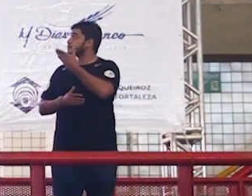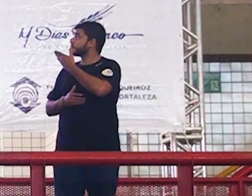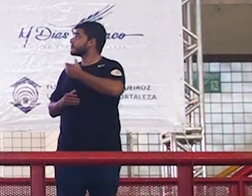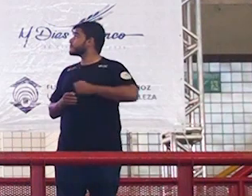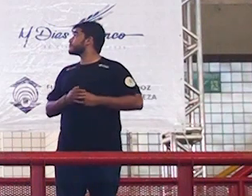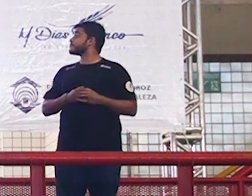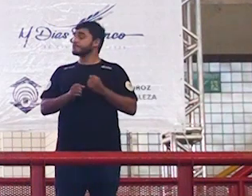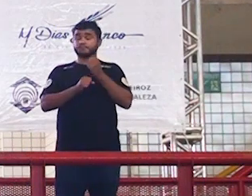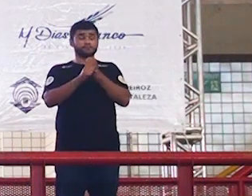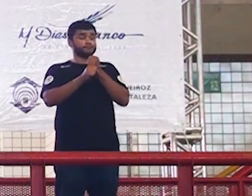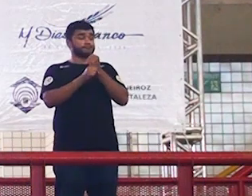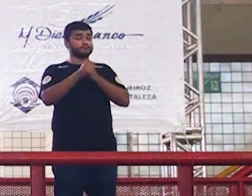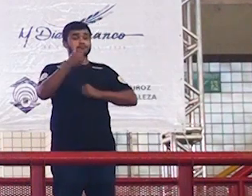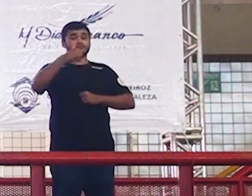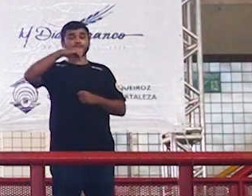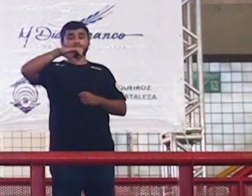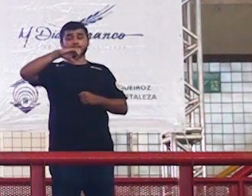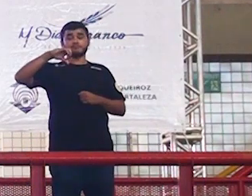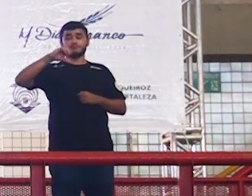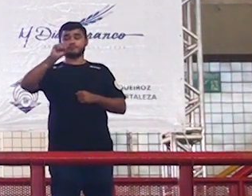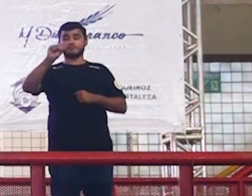1998.